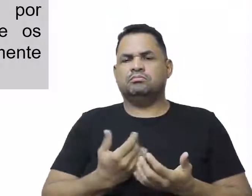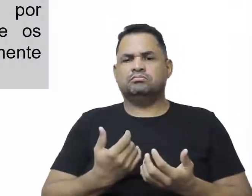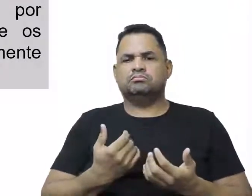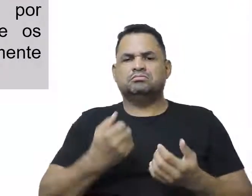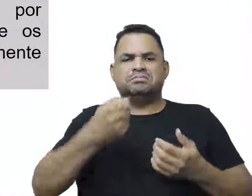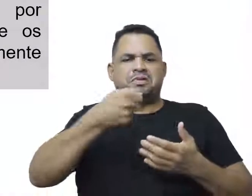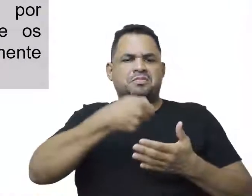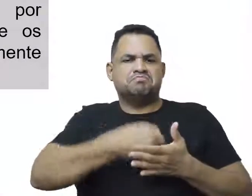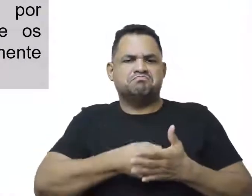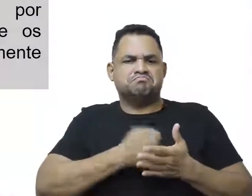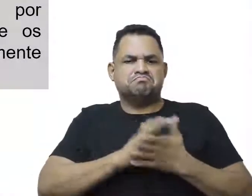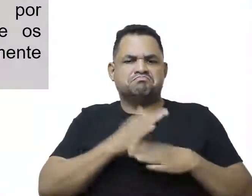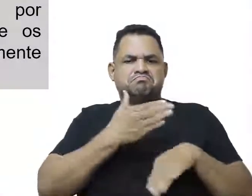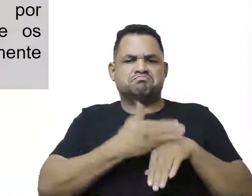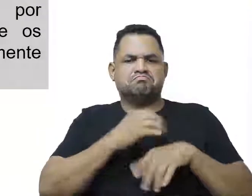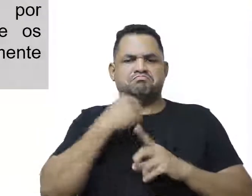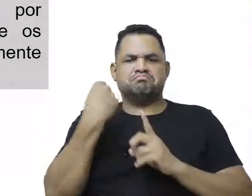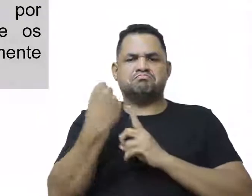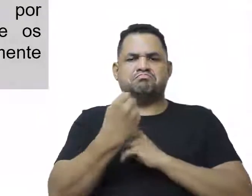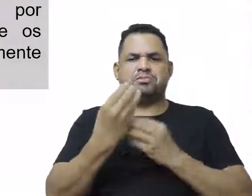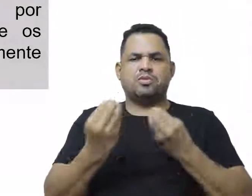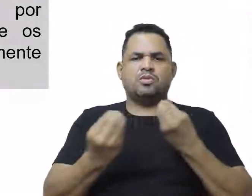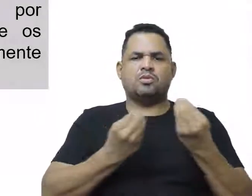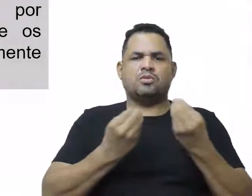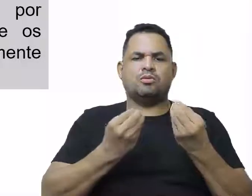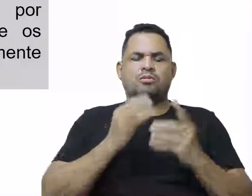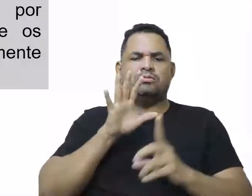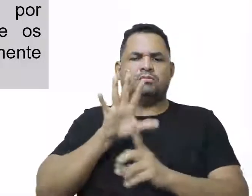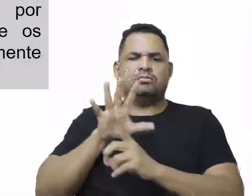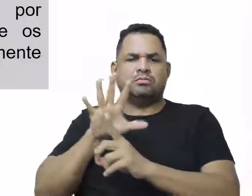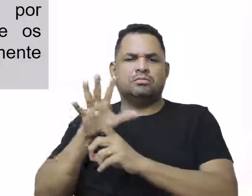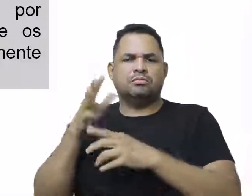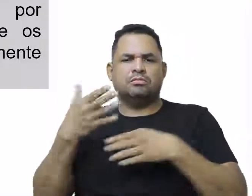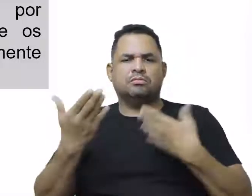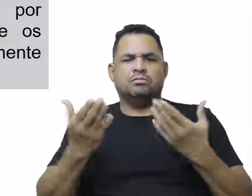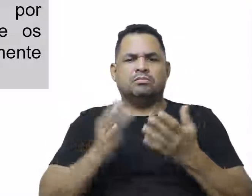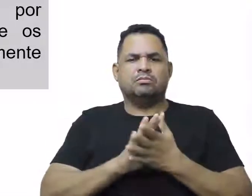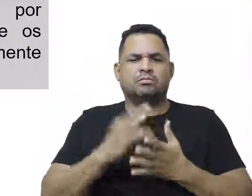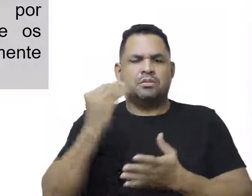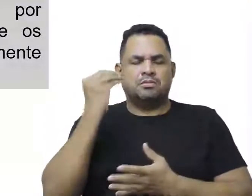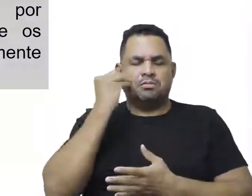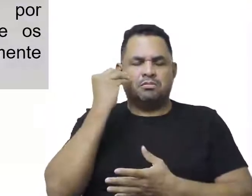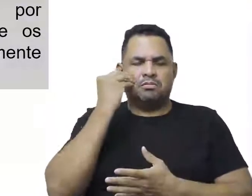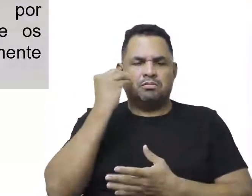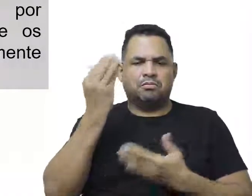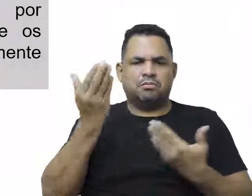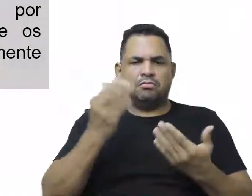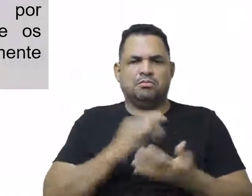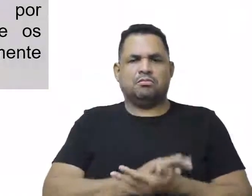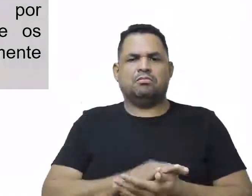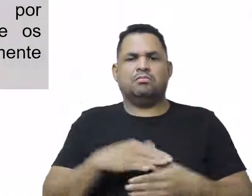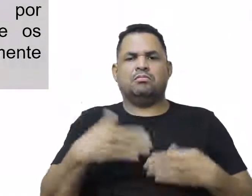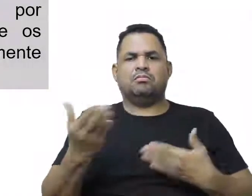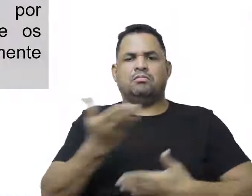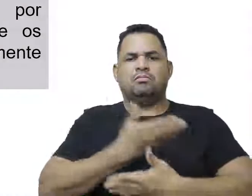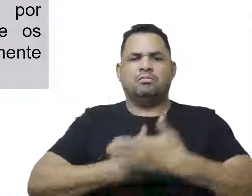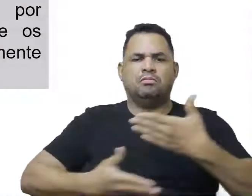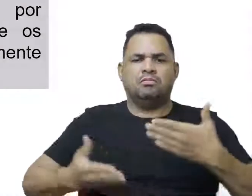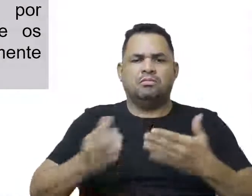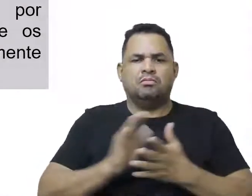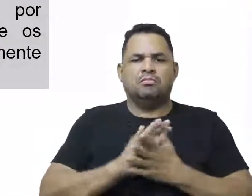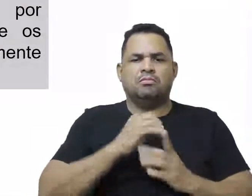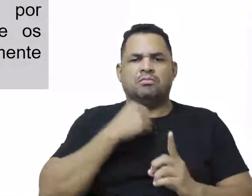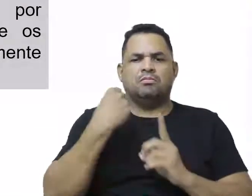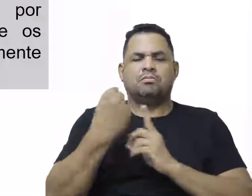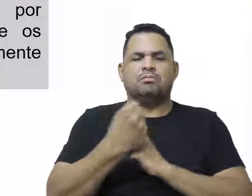as práticas sociais dele mesmo né Como que isso interferir vocês essa experiência aí com essa relação